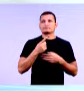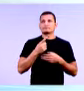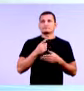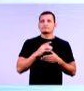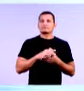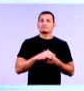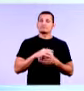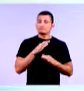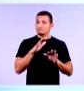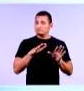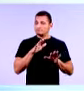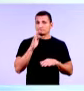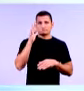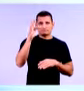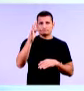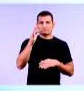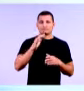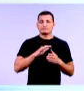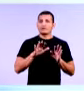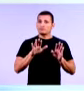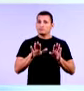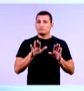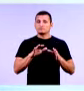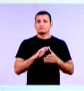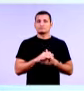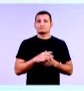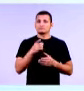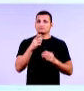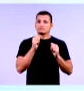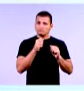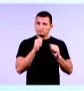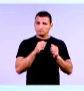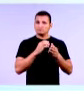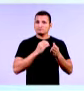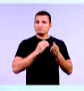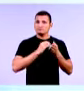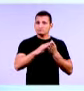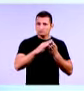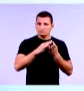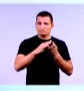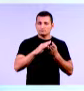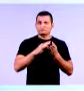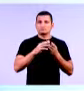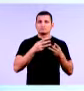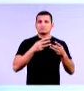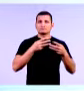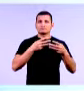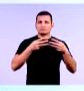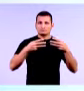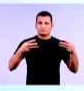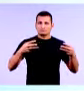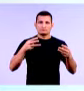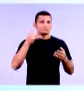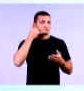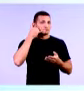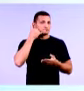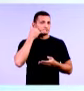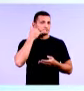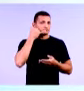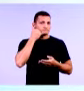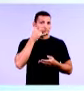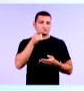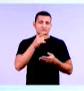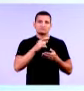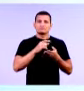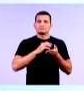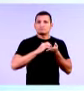Quem sabe no futuro. Mas, veja bem, você pode mandar uma mensagem através de uma rede de celular, certo? Quando você manda